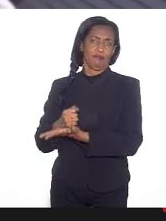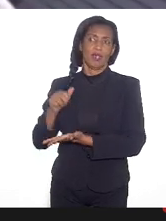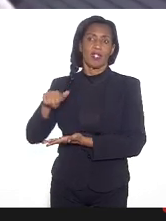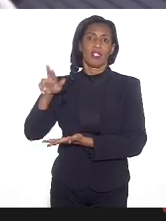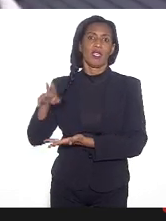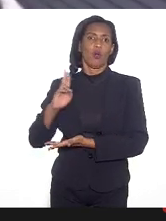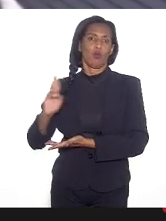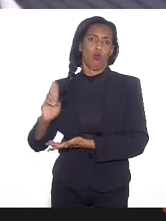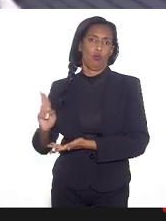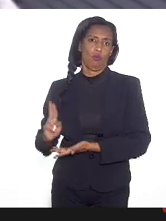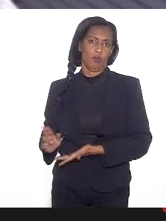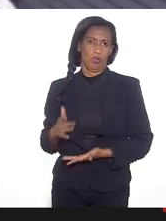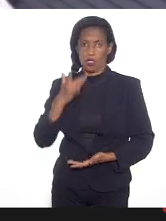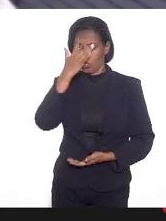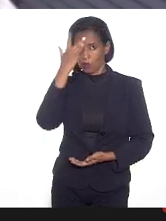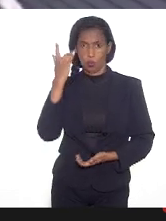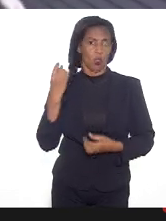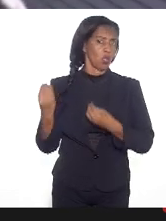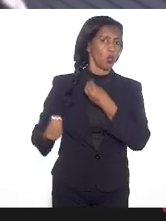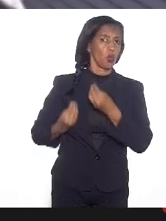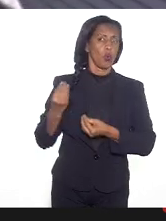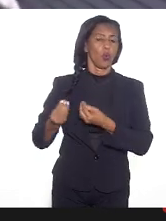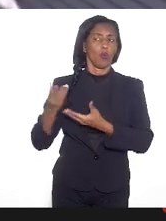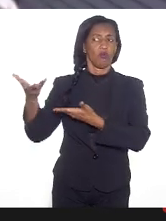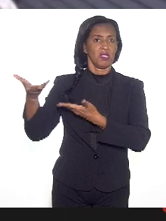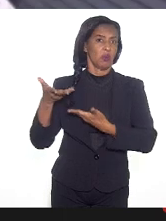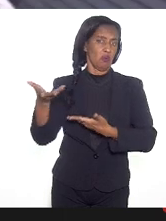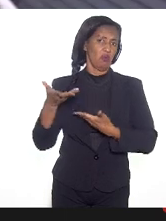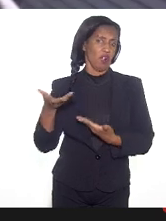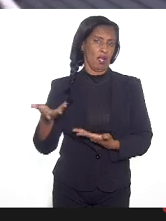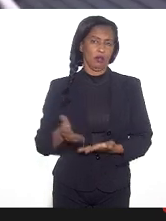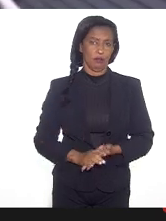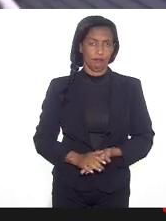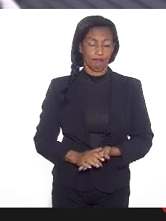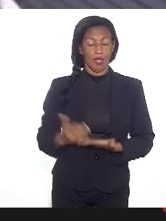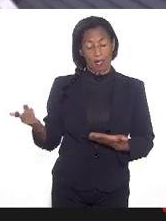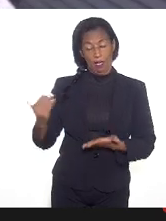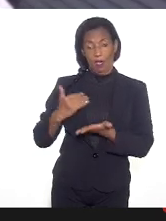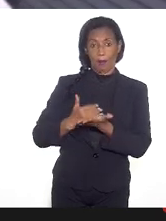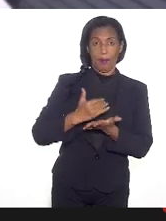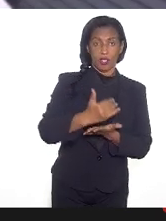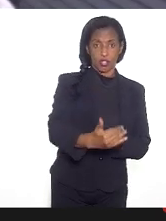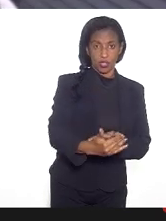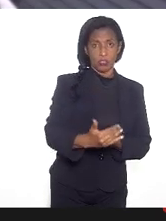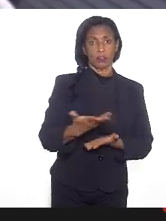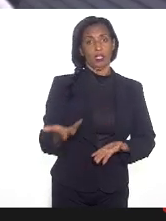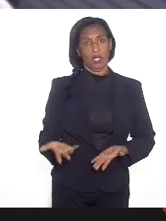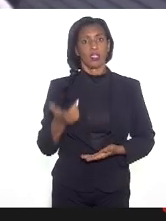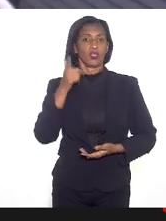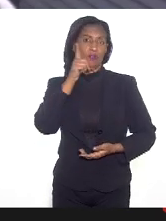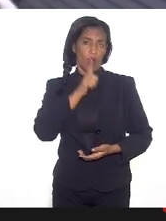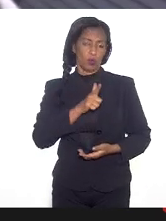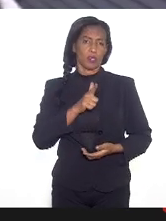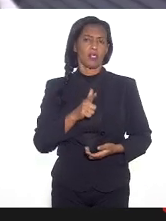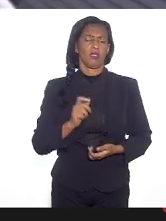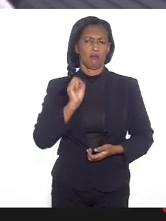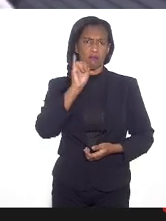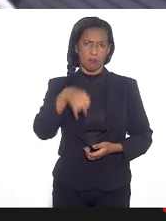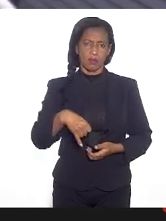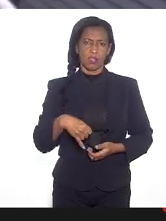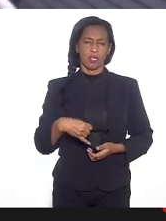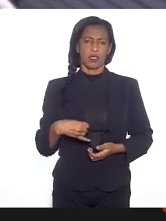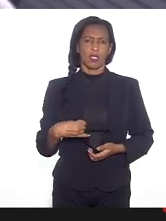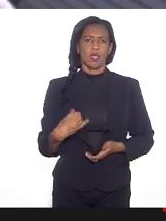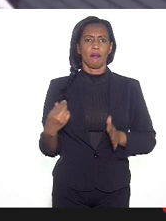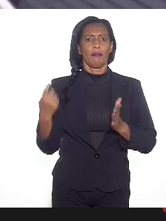as pessoas e como elas serão convocadas. A partir daí, a gente vai conseguir realmente fixar